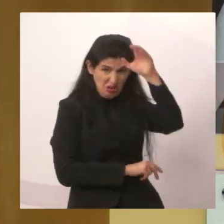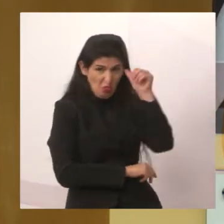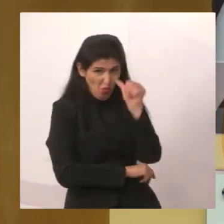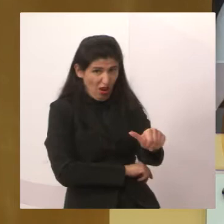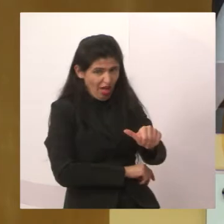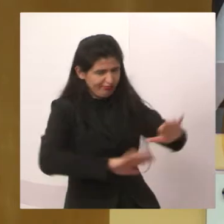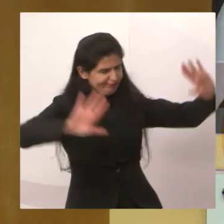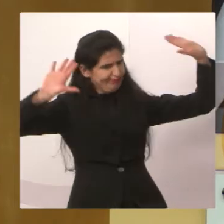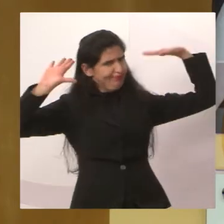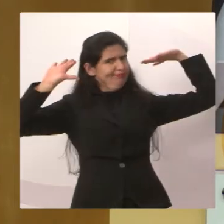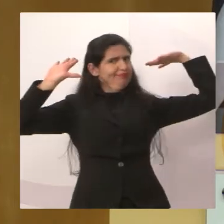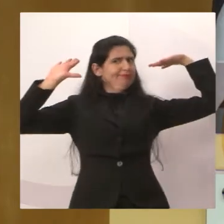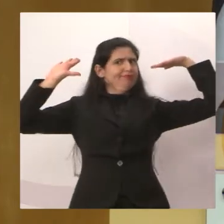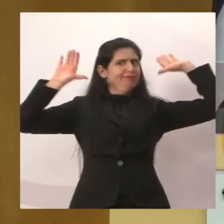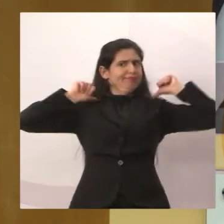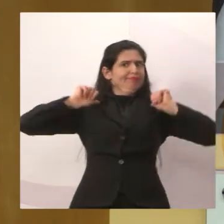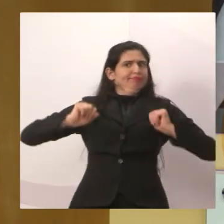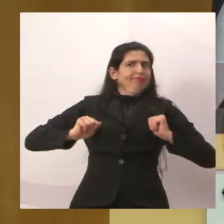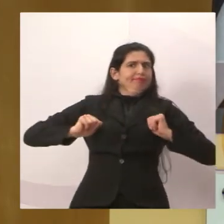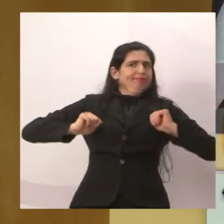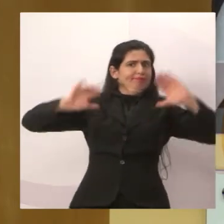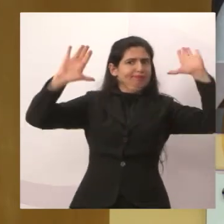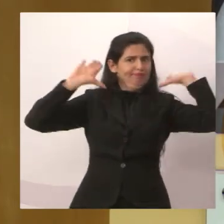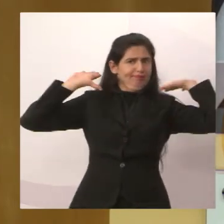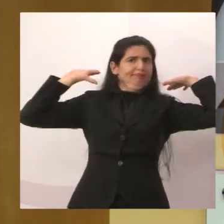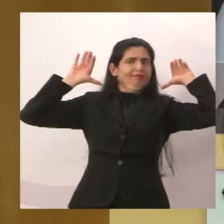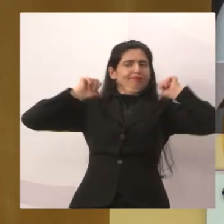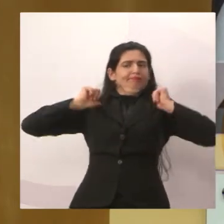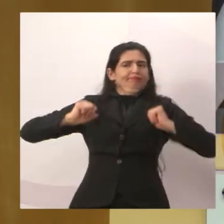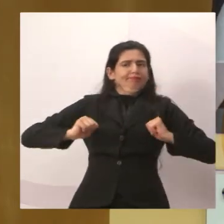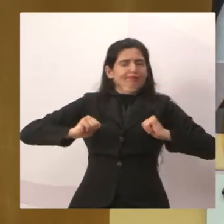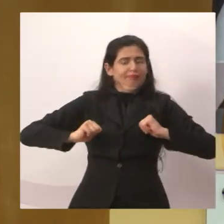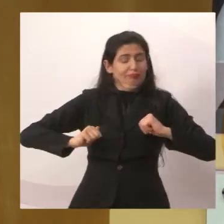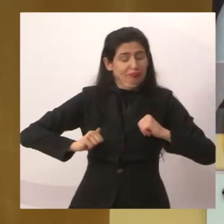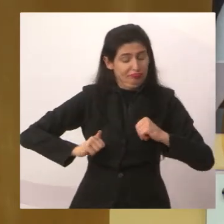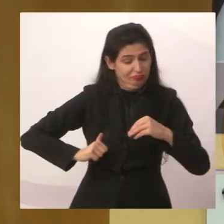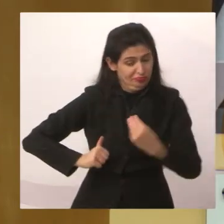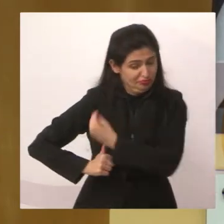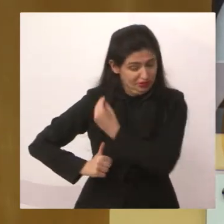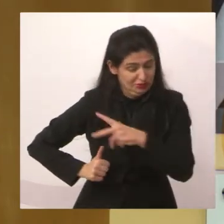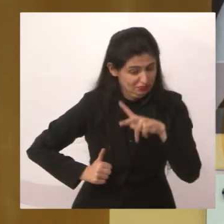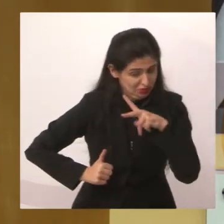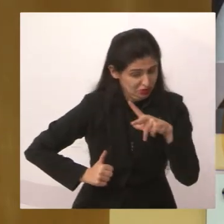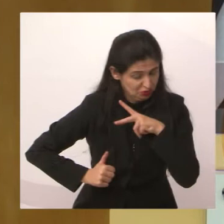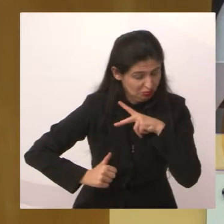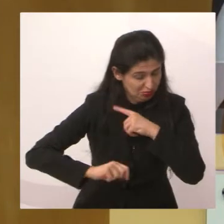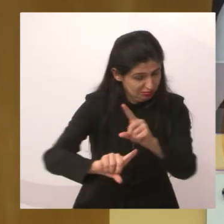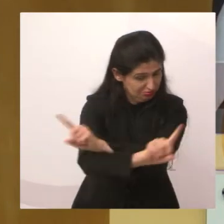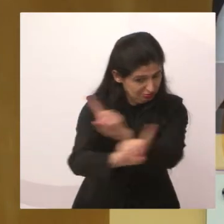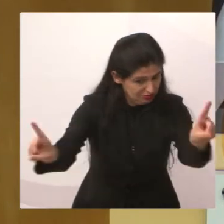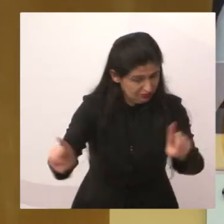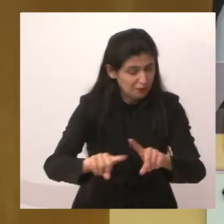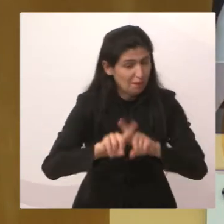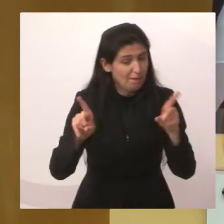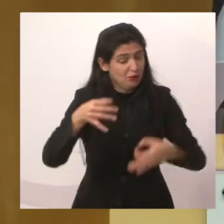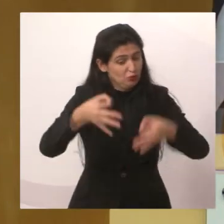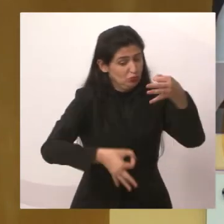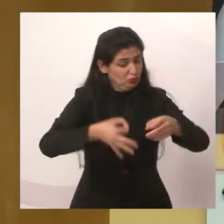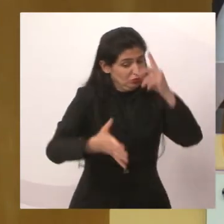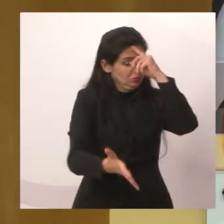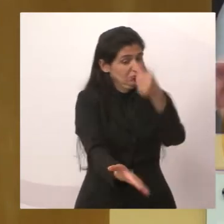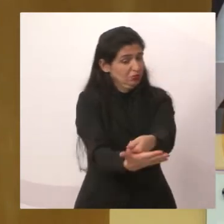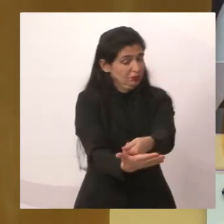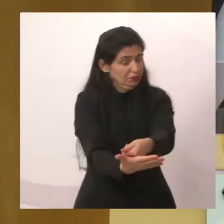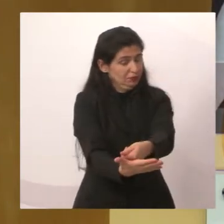justiça que julga, e eu não vou entrar nesse mérito pessoal. Mas vou entrar sim, Arildo, no mérito de